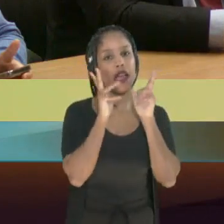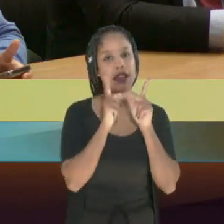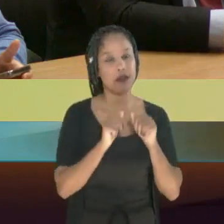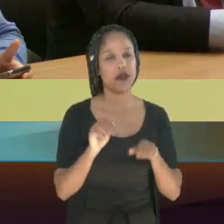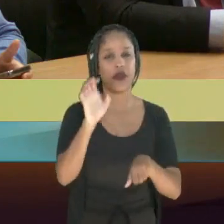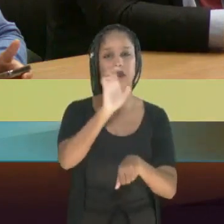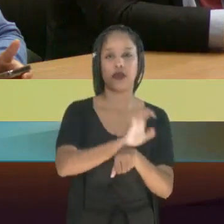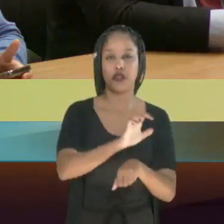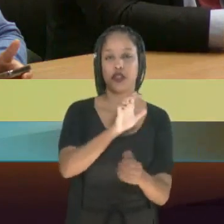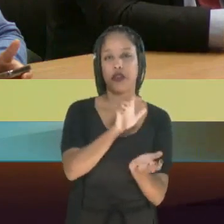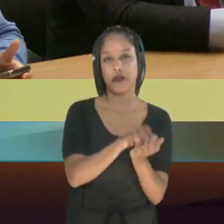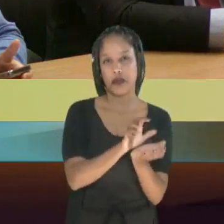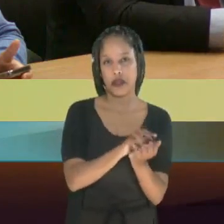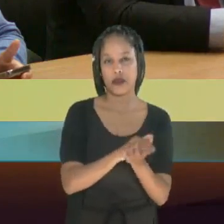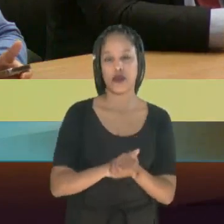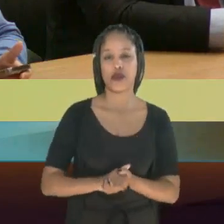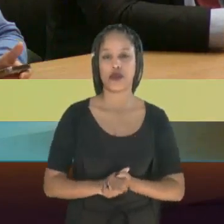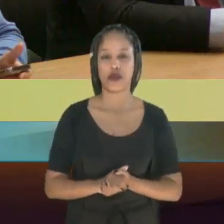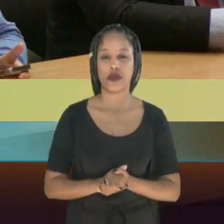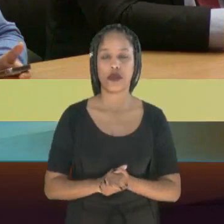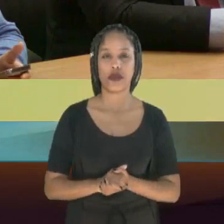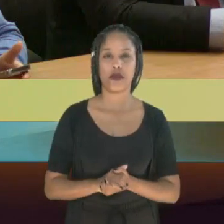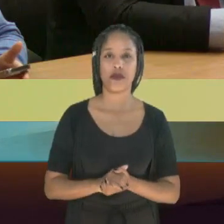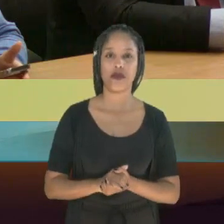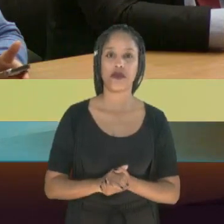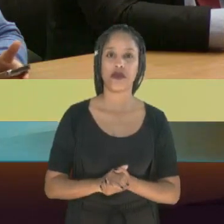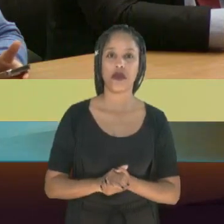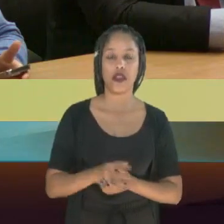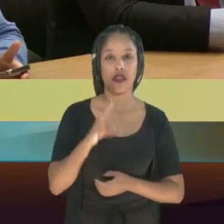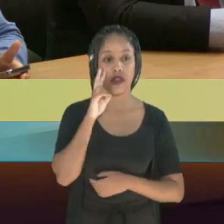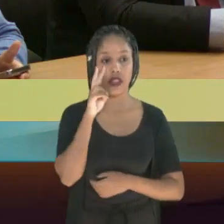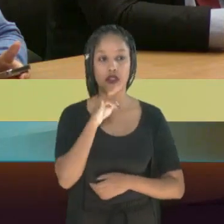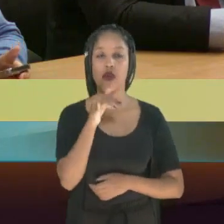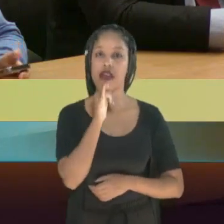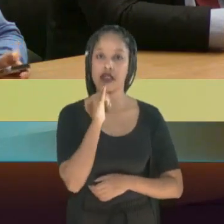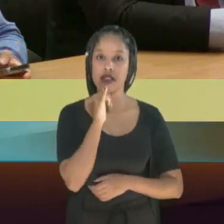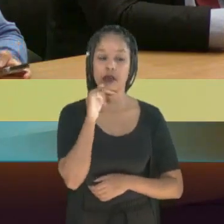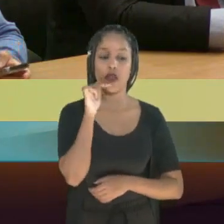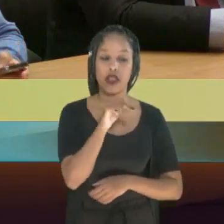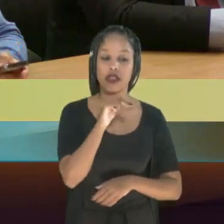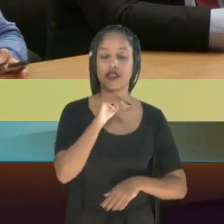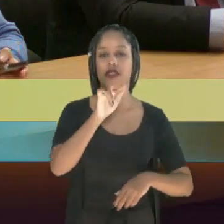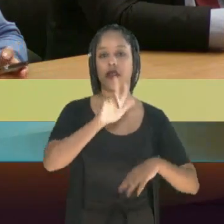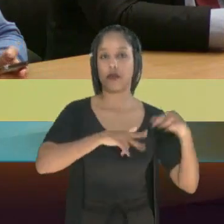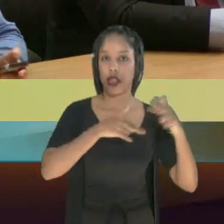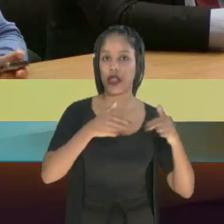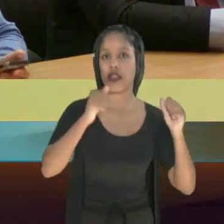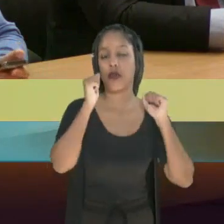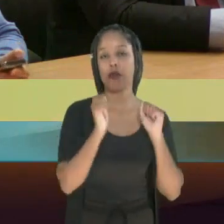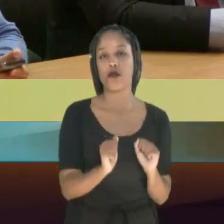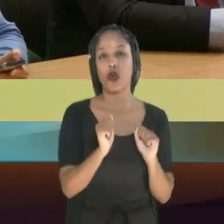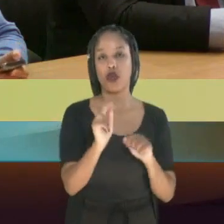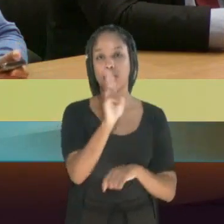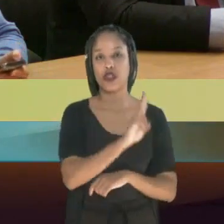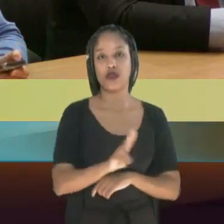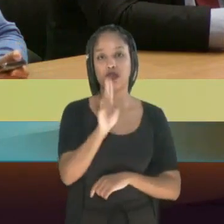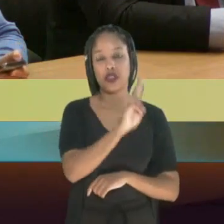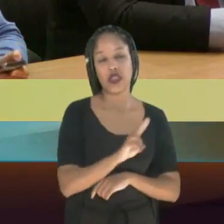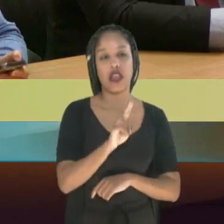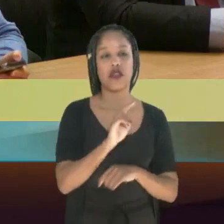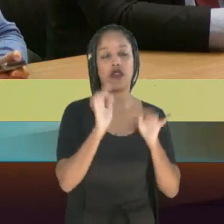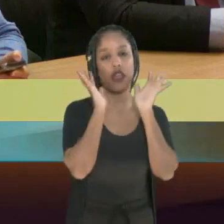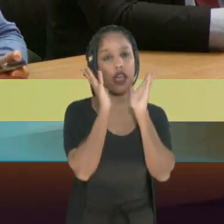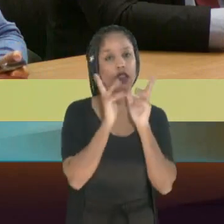Pernambuco, servindo-se também dos exemplos dessa substância ser usada em animais, como animais domésticos, que